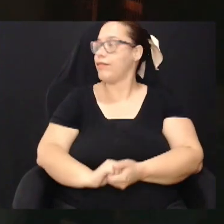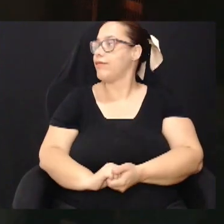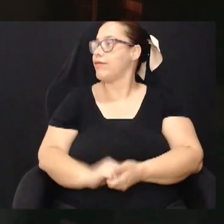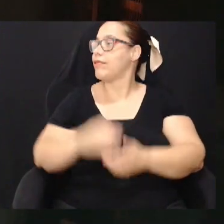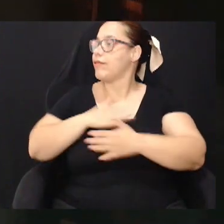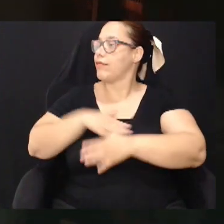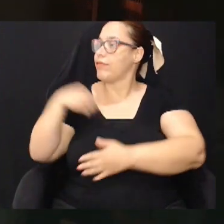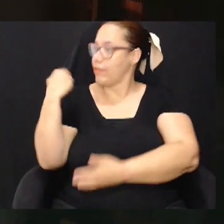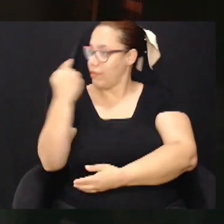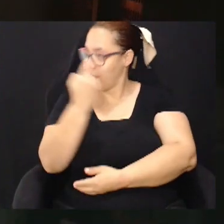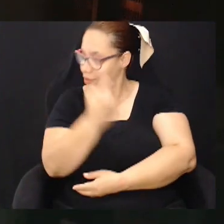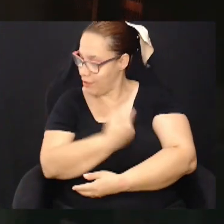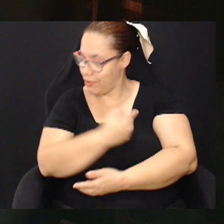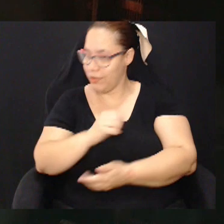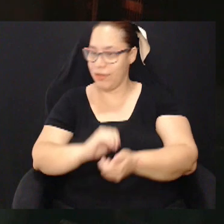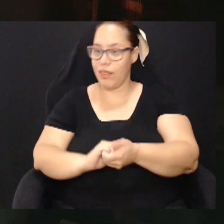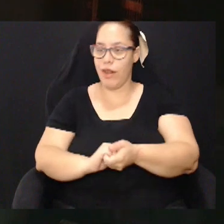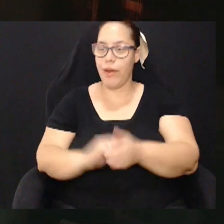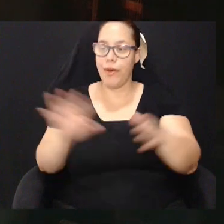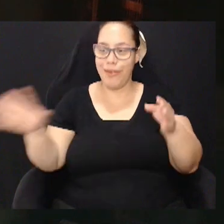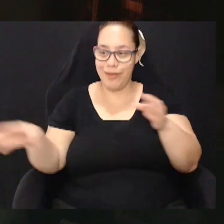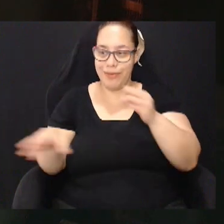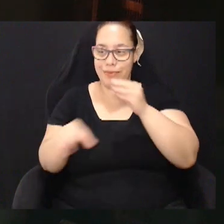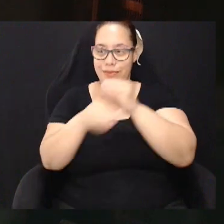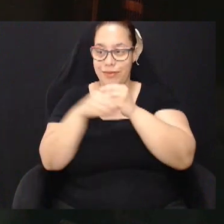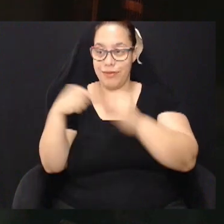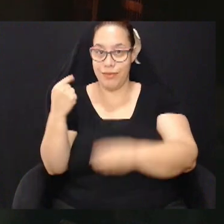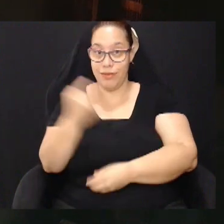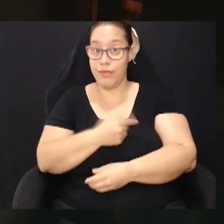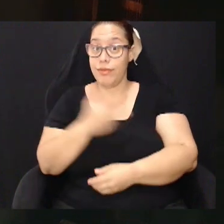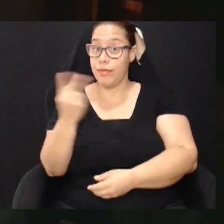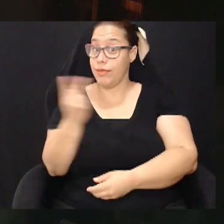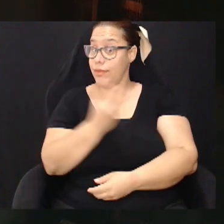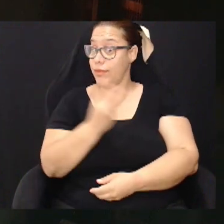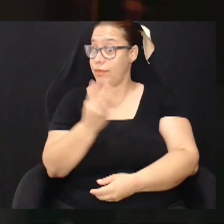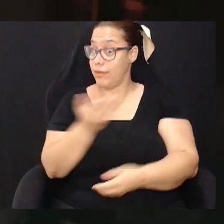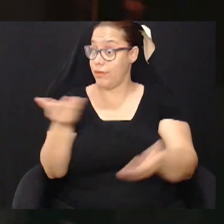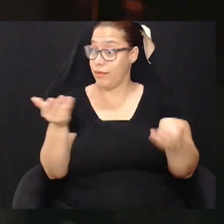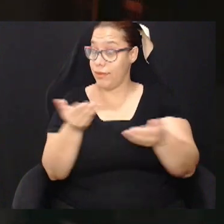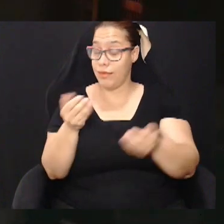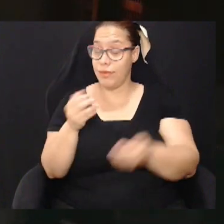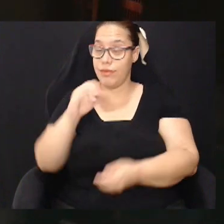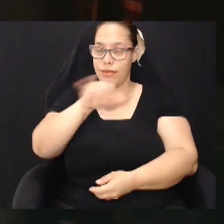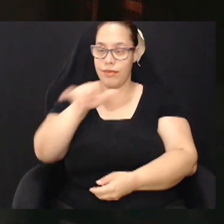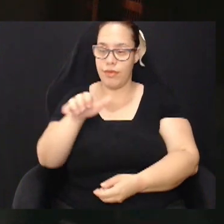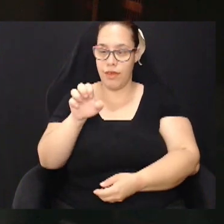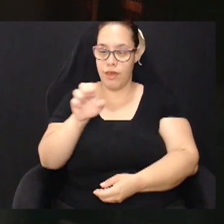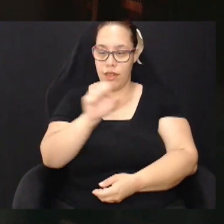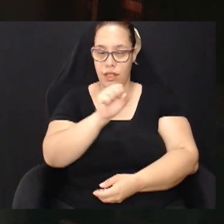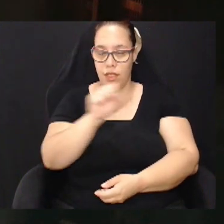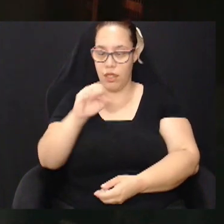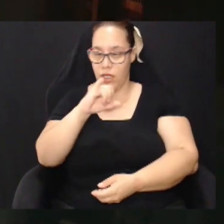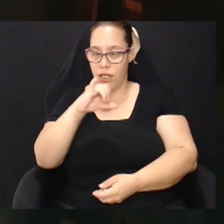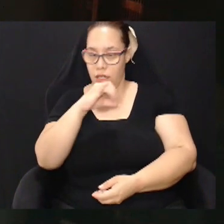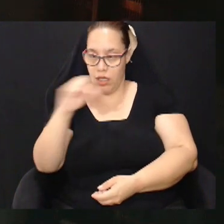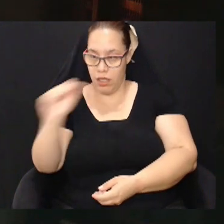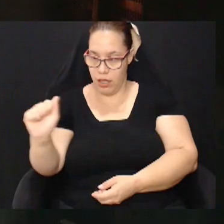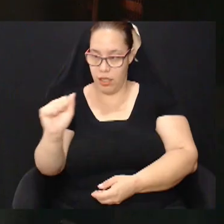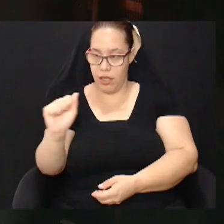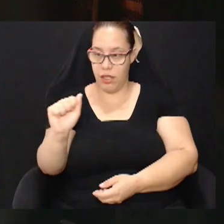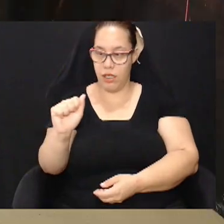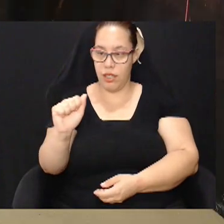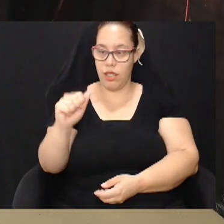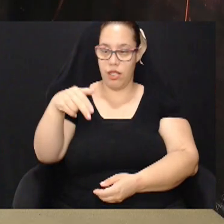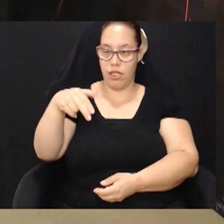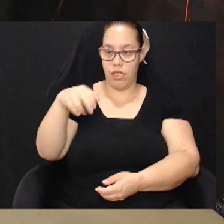todo nosso. Para completar a nossa dupla de hoje, Jéssica Koslik, neurologista. Seja